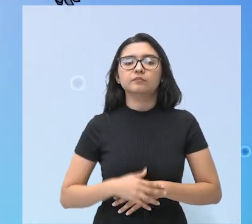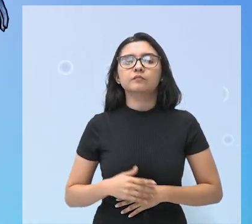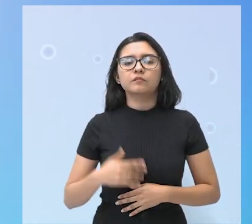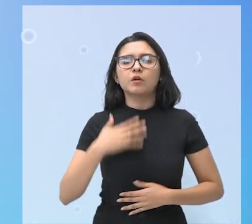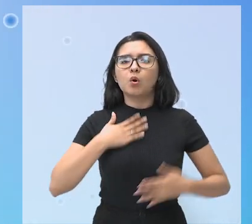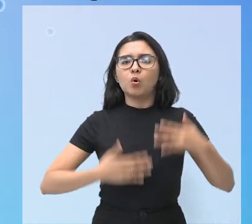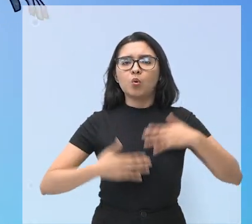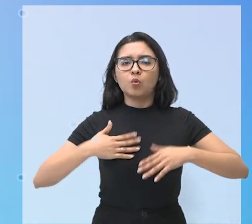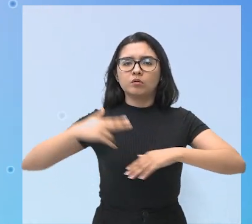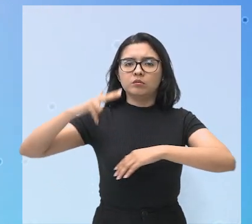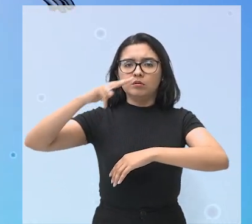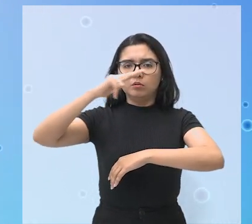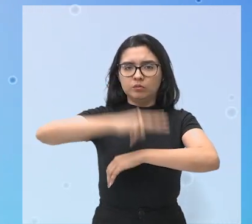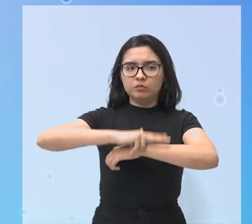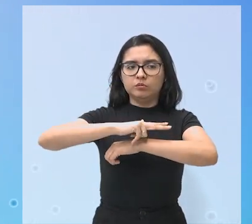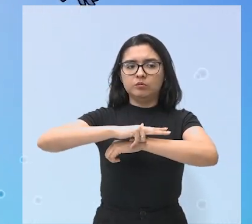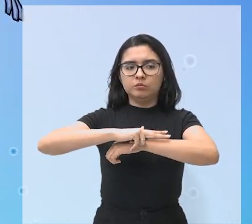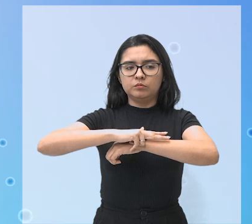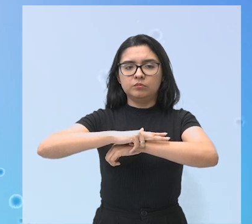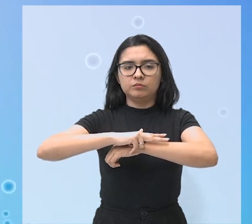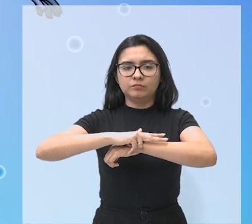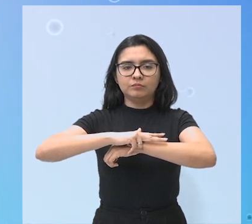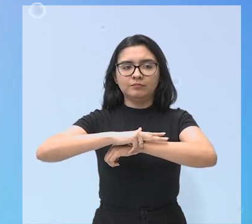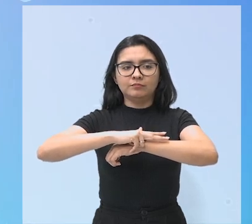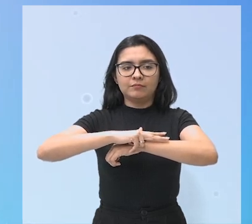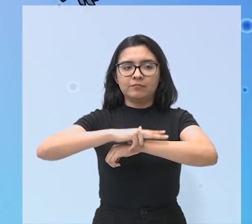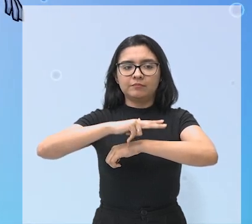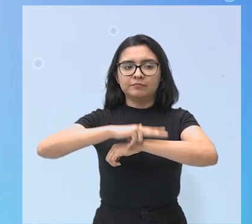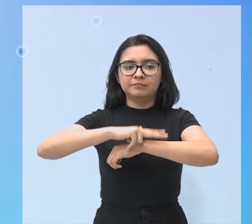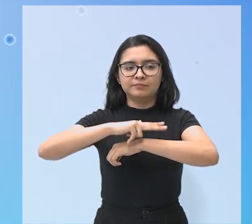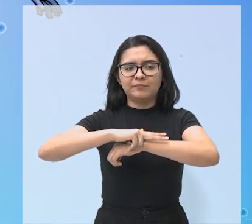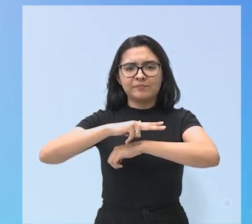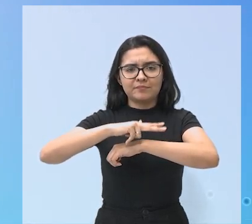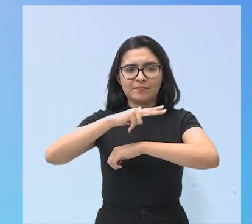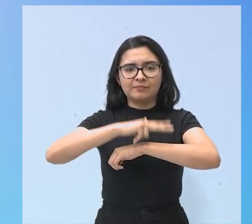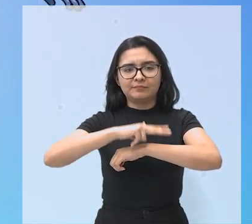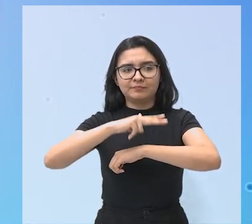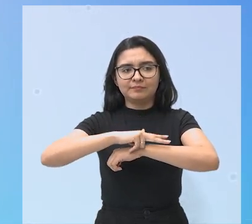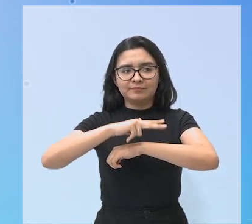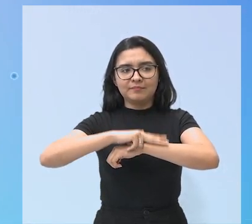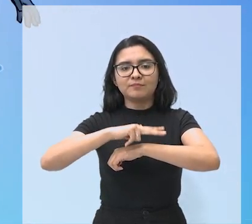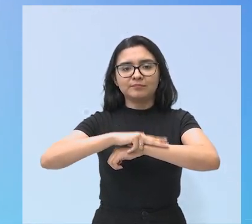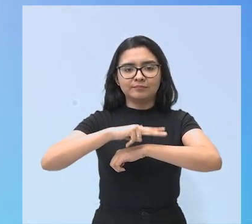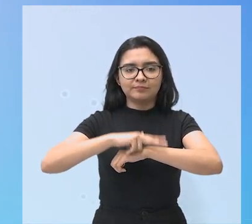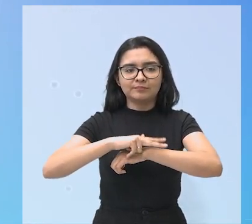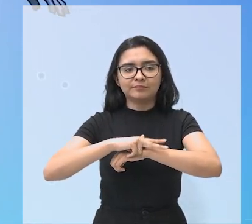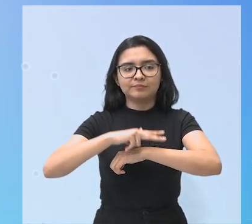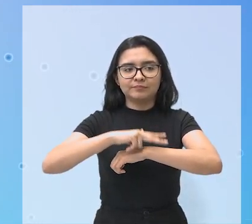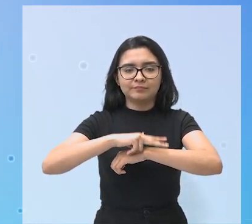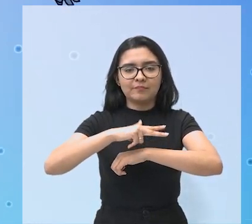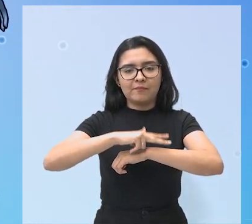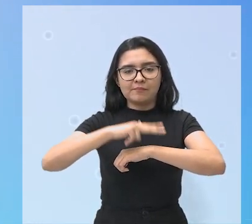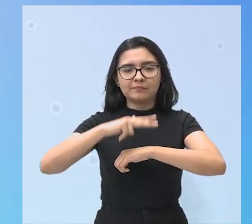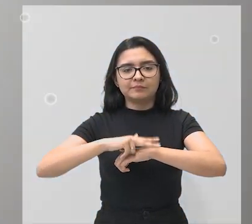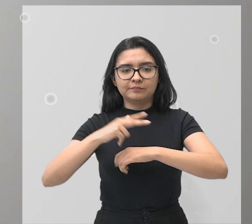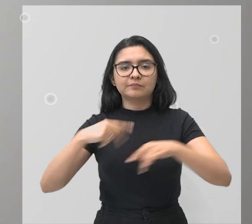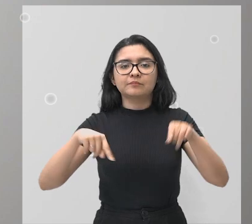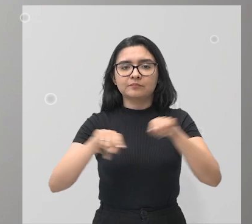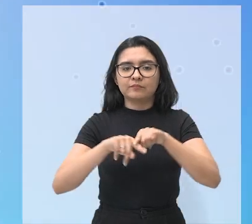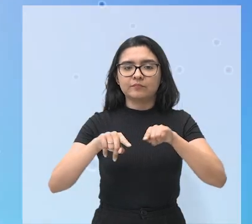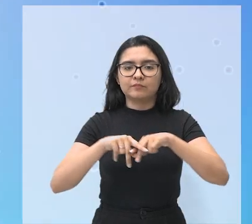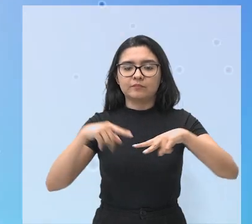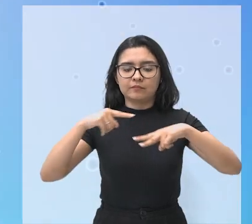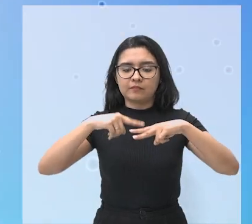ventral, ou seja, barriga para o fundo da piscina e costas para o alto, né? Nós temos pernas e braços